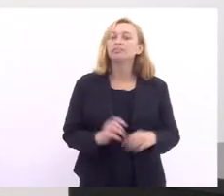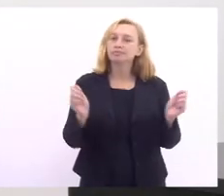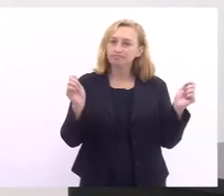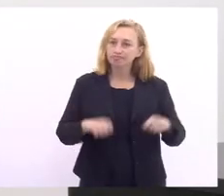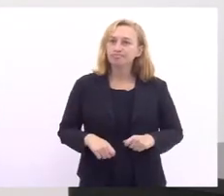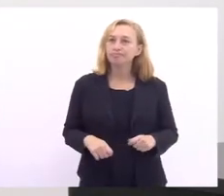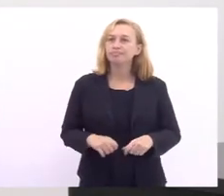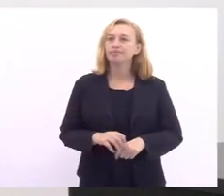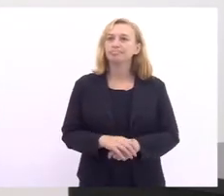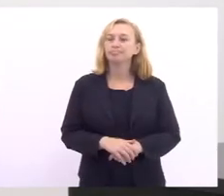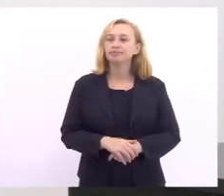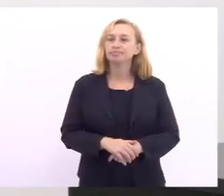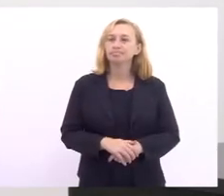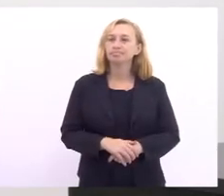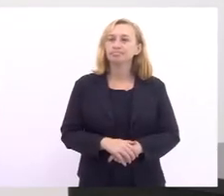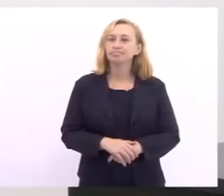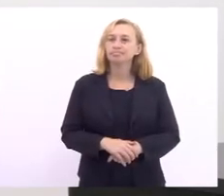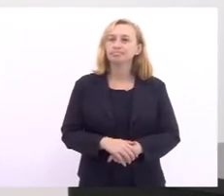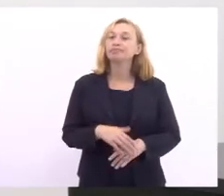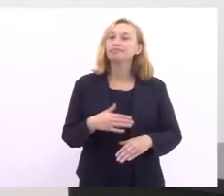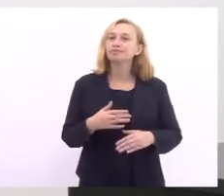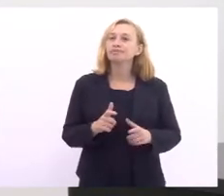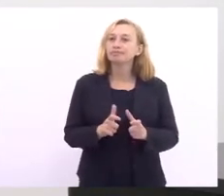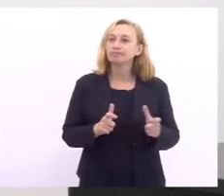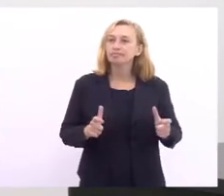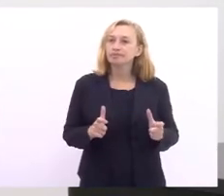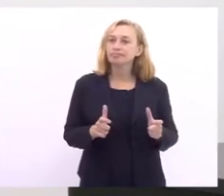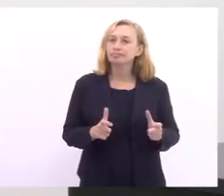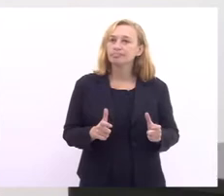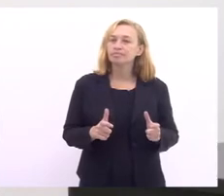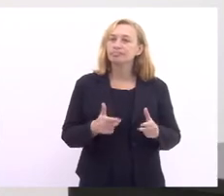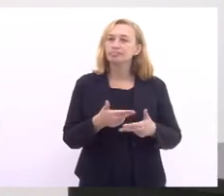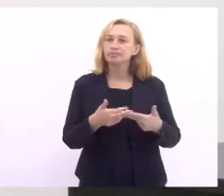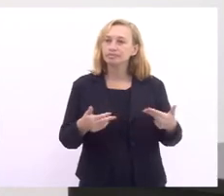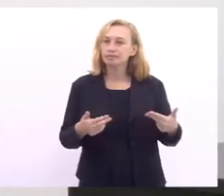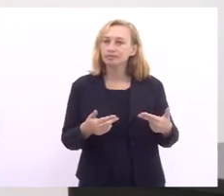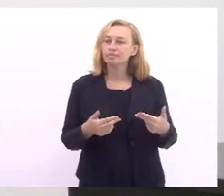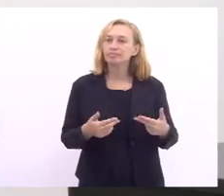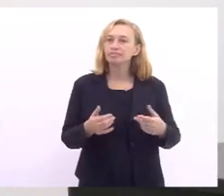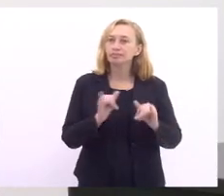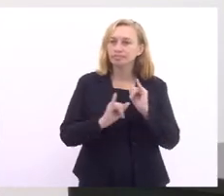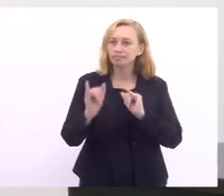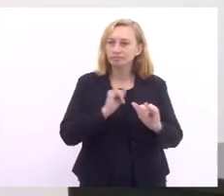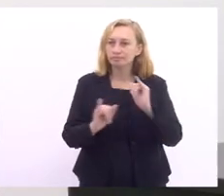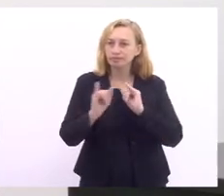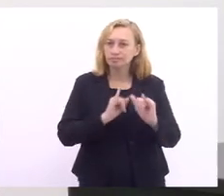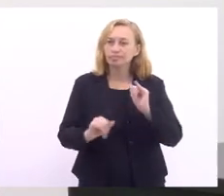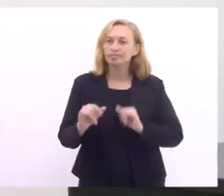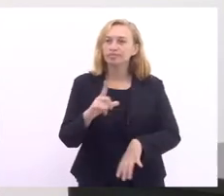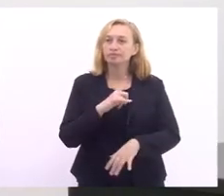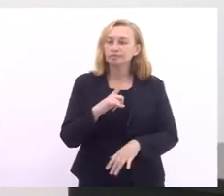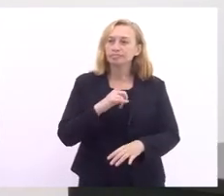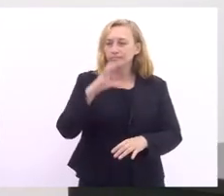essa possibilidade né editar é crescendo trazendo os métodos os dados que eu tenho aprendido muito